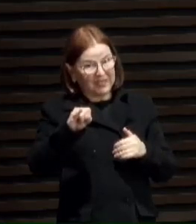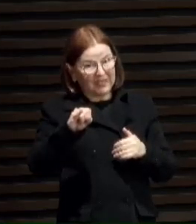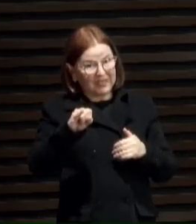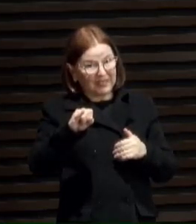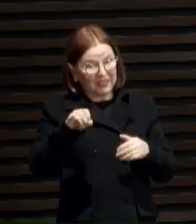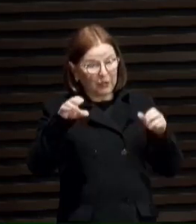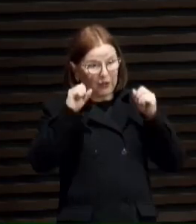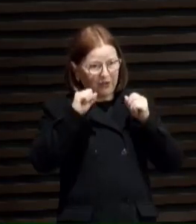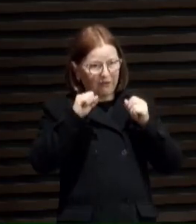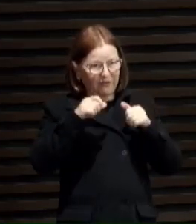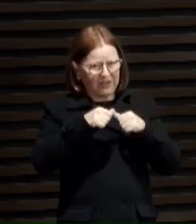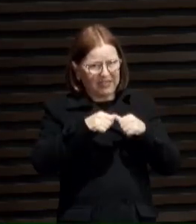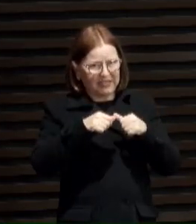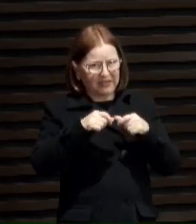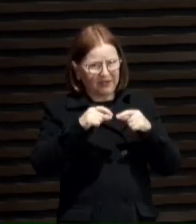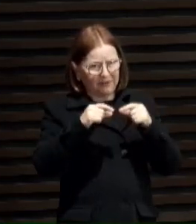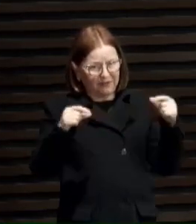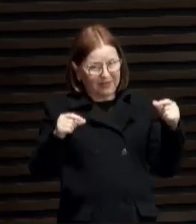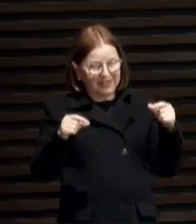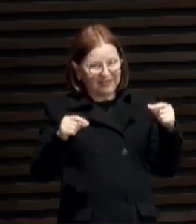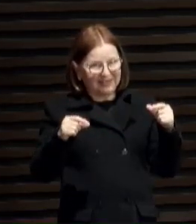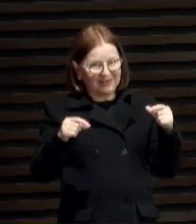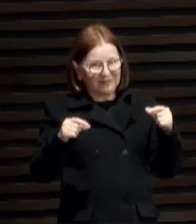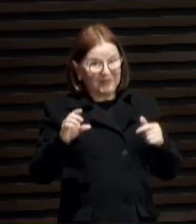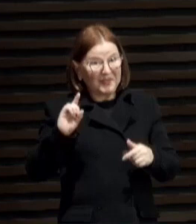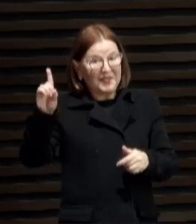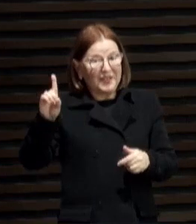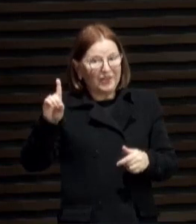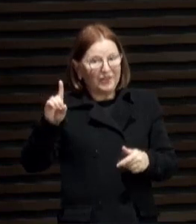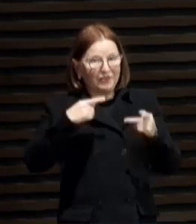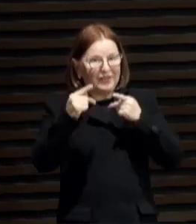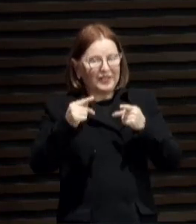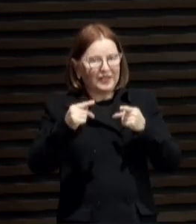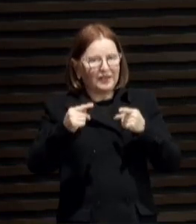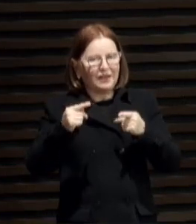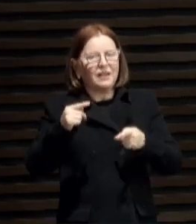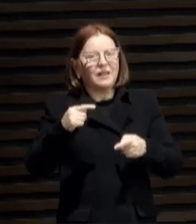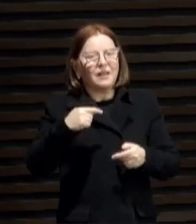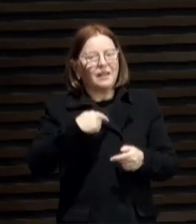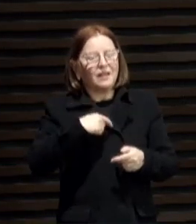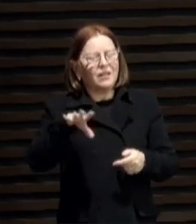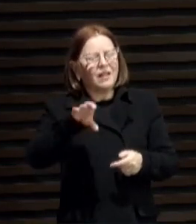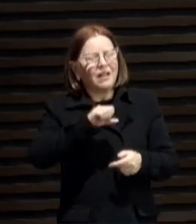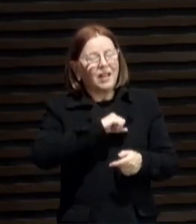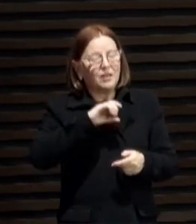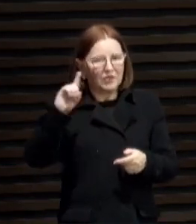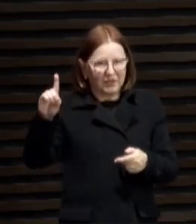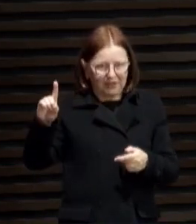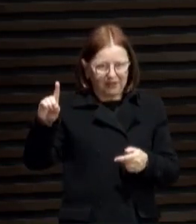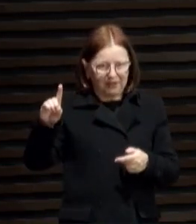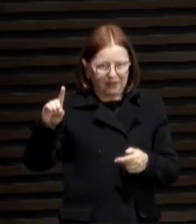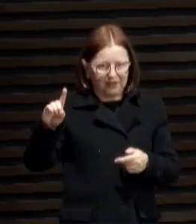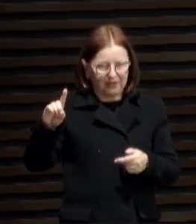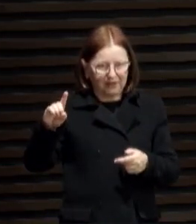afirmação, eu vos tenho amado da parte de Deus, nós não devemos questionar esse amor de Deus, porque